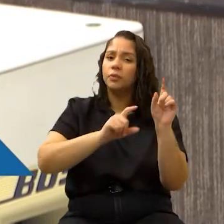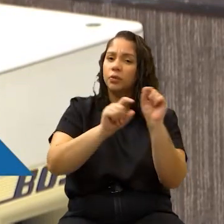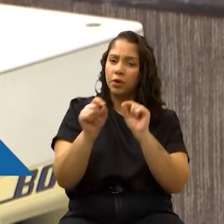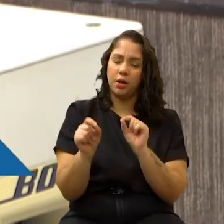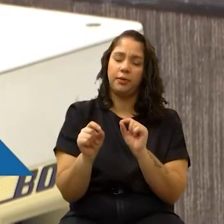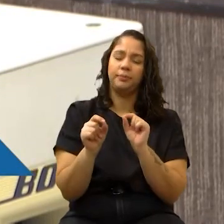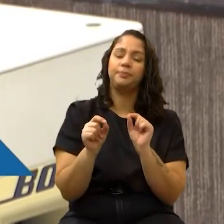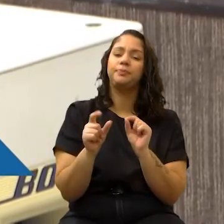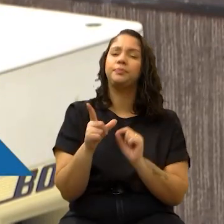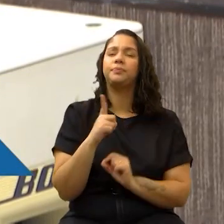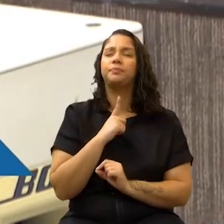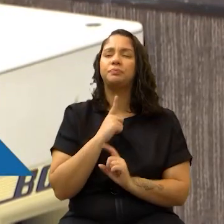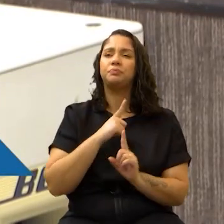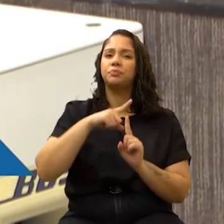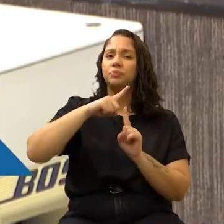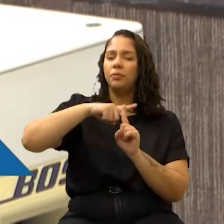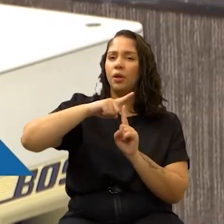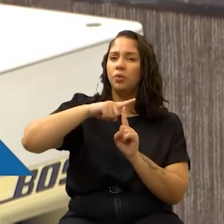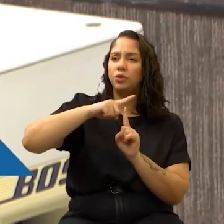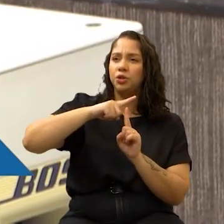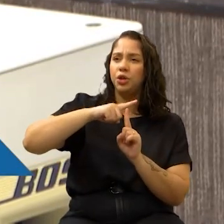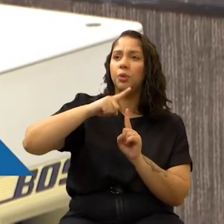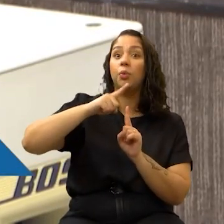definiram que haverá